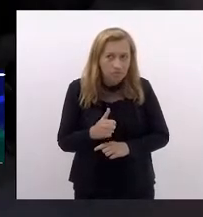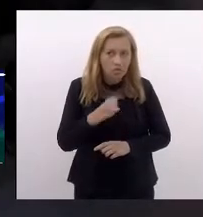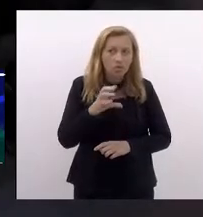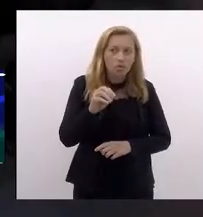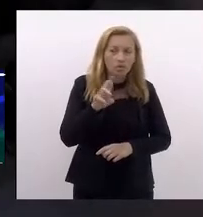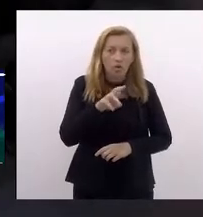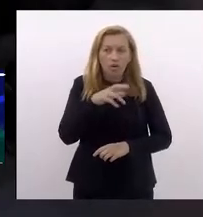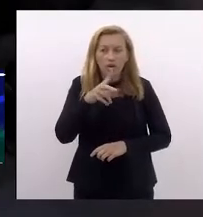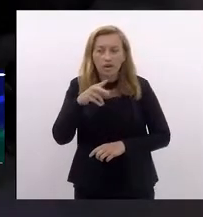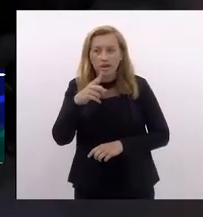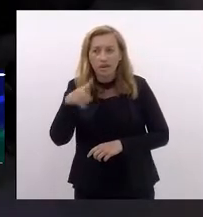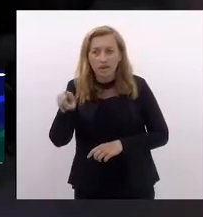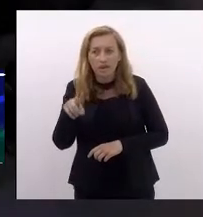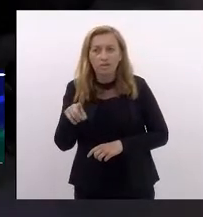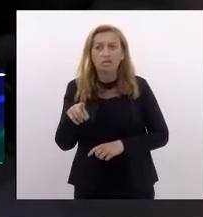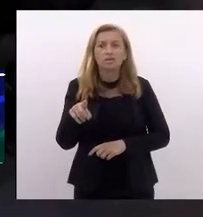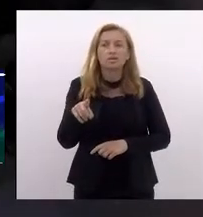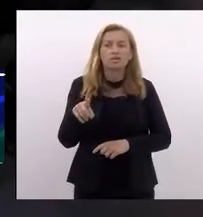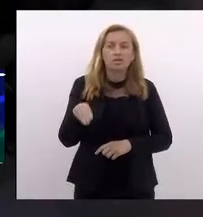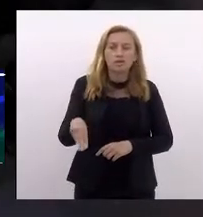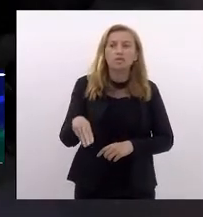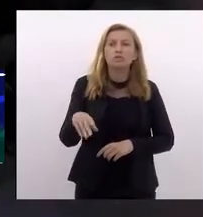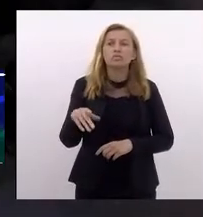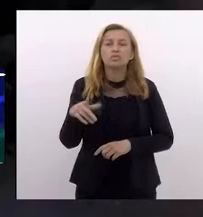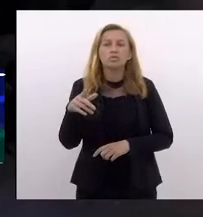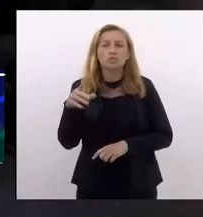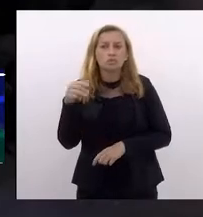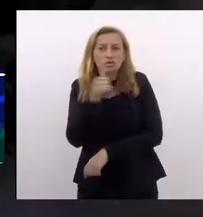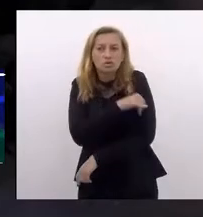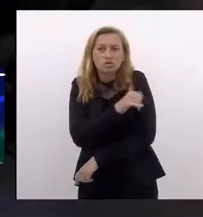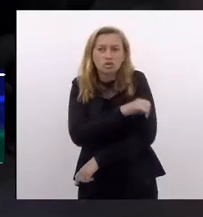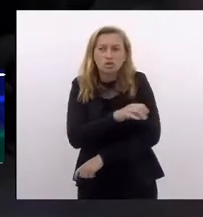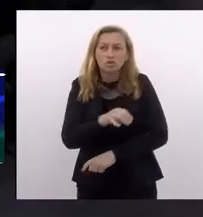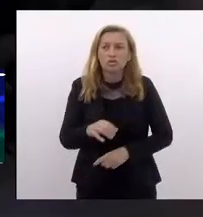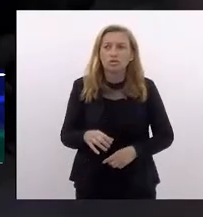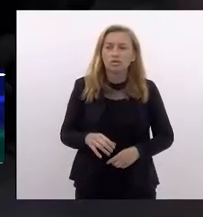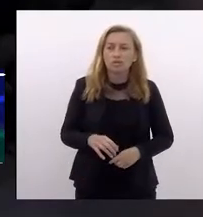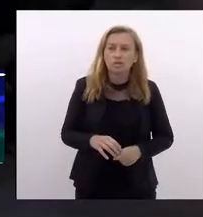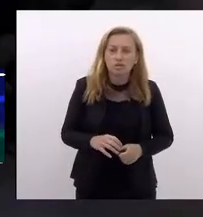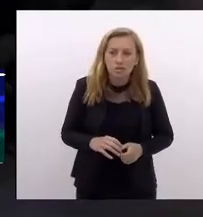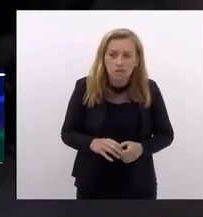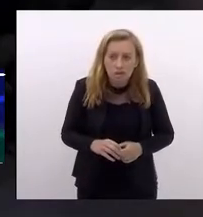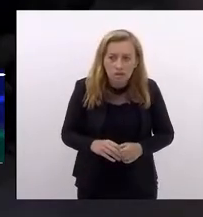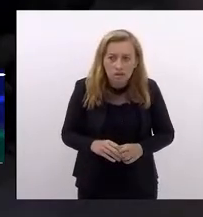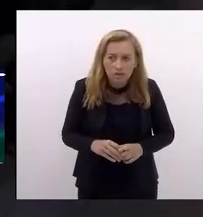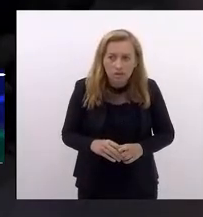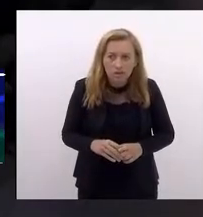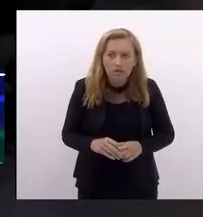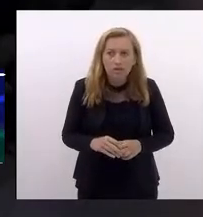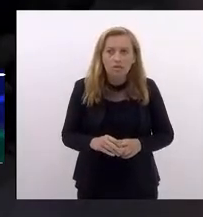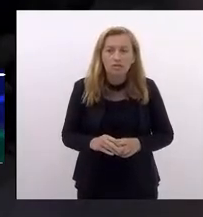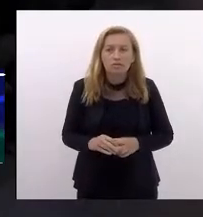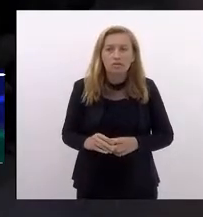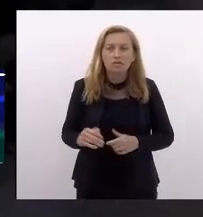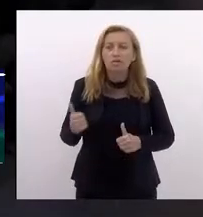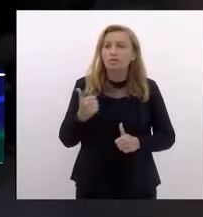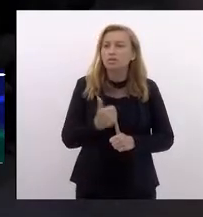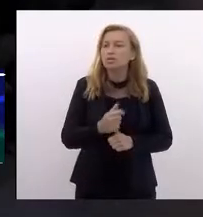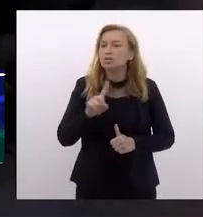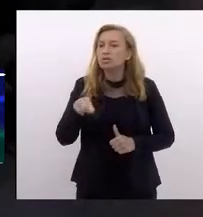o Coren Rio de Janeiro e eu assinei no meio pra cá tem que mandar tudo de uma uma outra